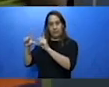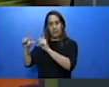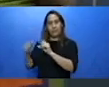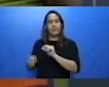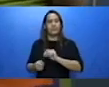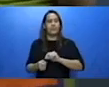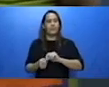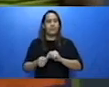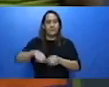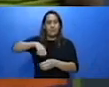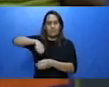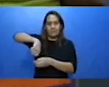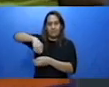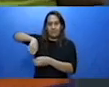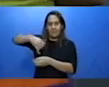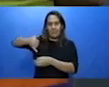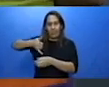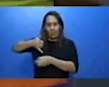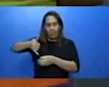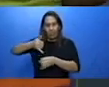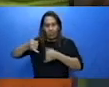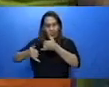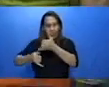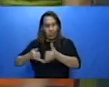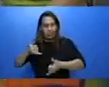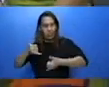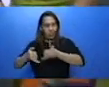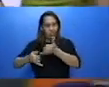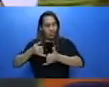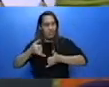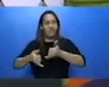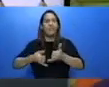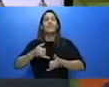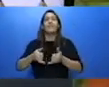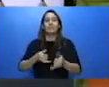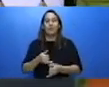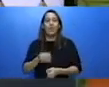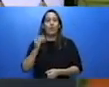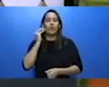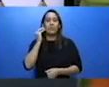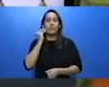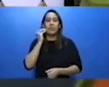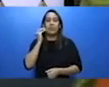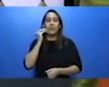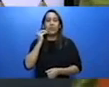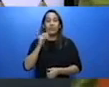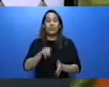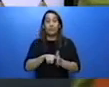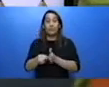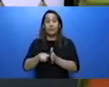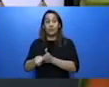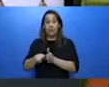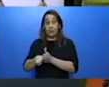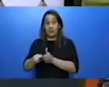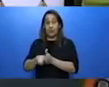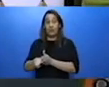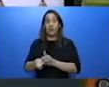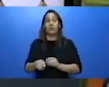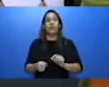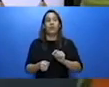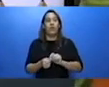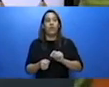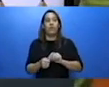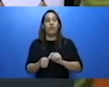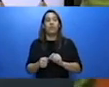fazendo misturas, se divertindo. Os experimentos científicos costumam ser